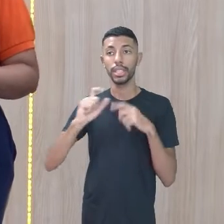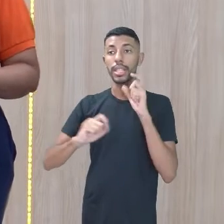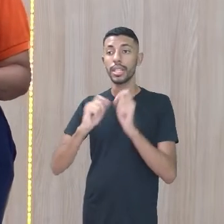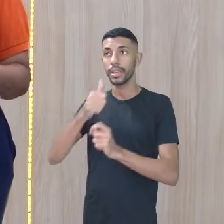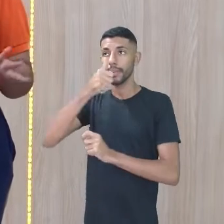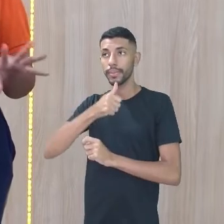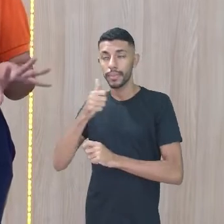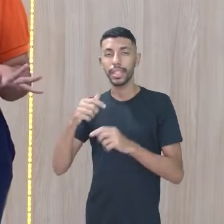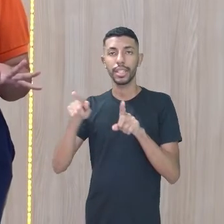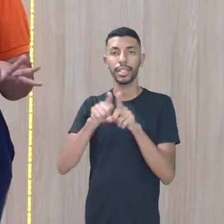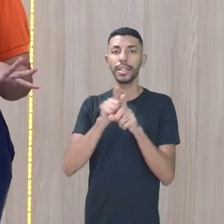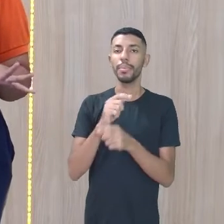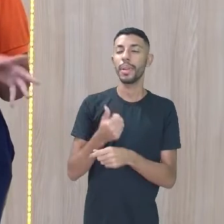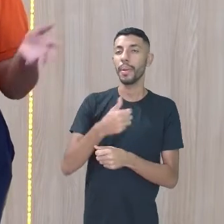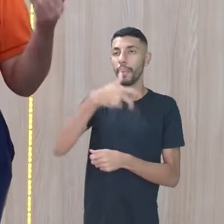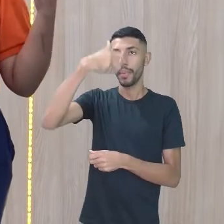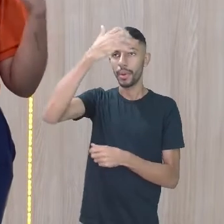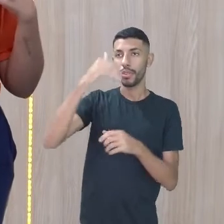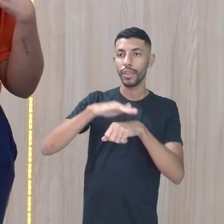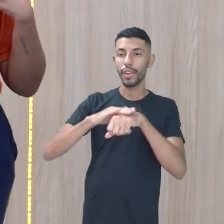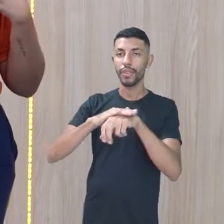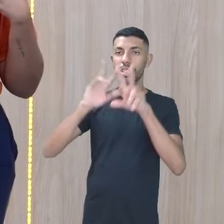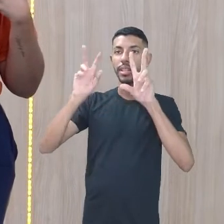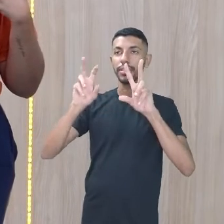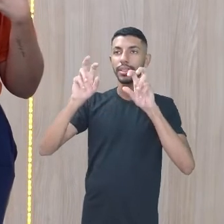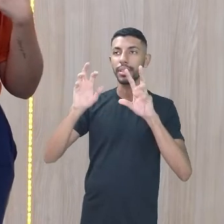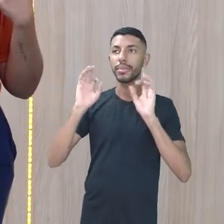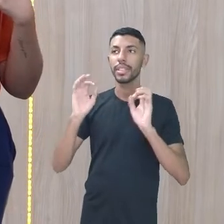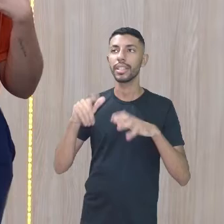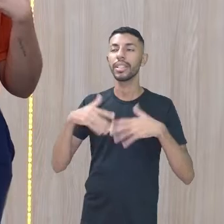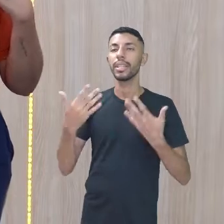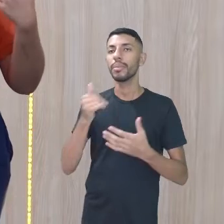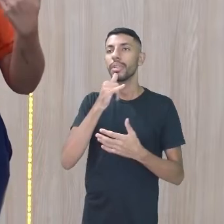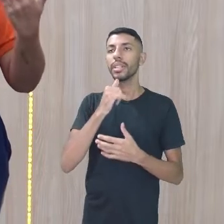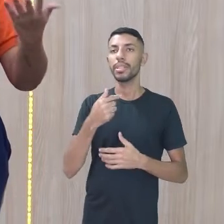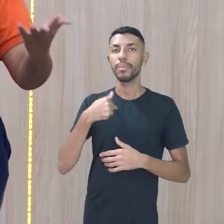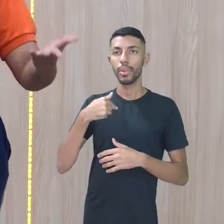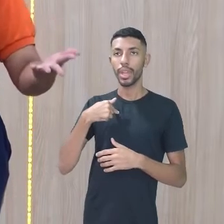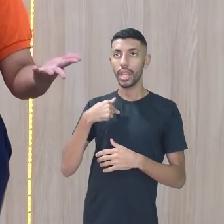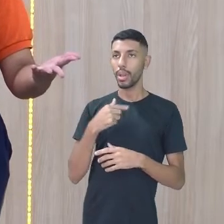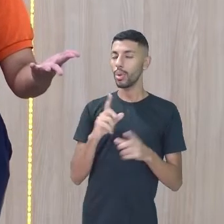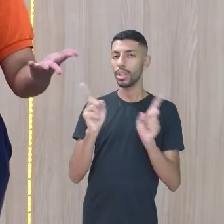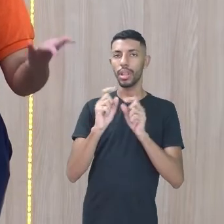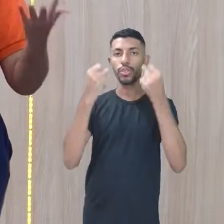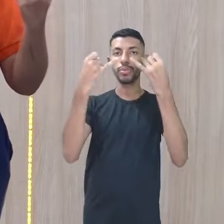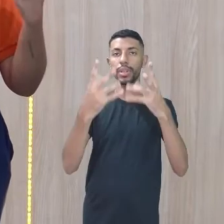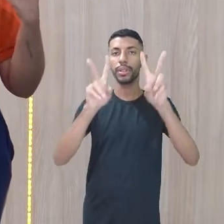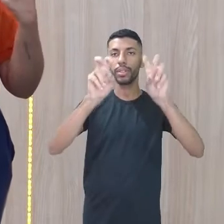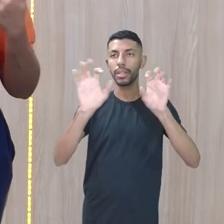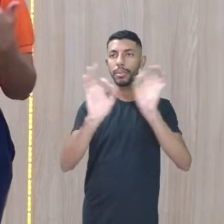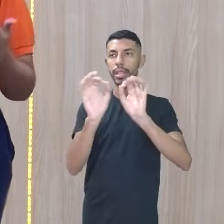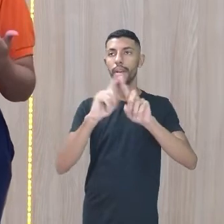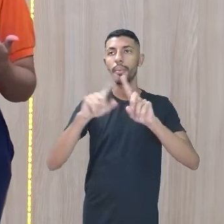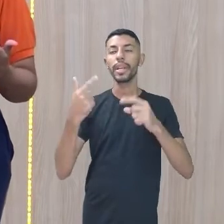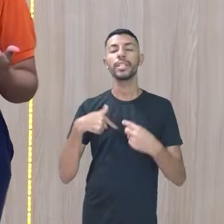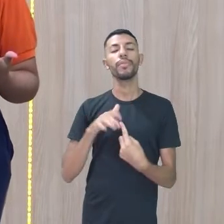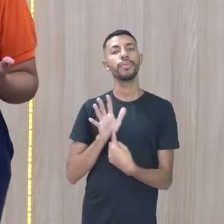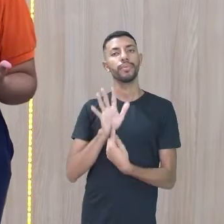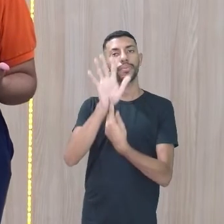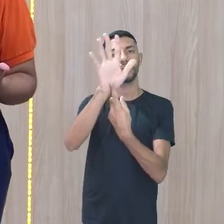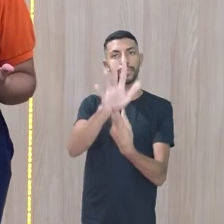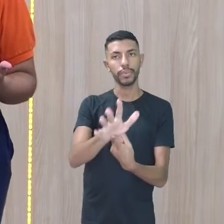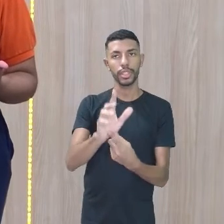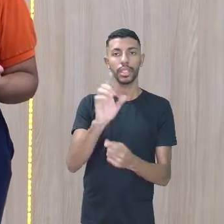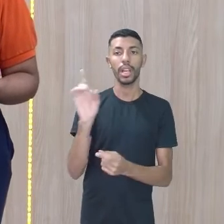aqui que vão conversar sobre determinado tema. Então, eu que sou a moderadora, eu não falo sobre o tema, mas eu vou